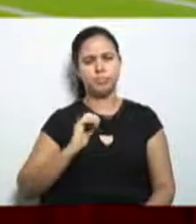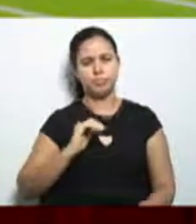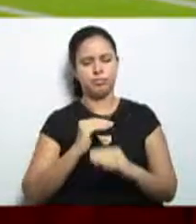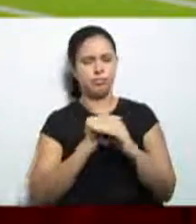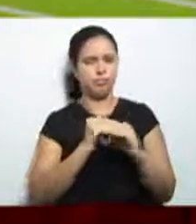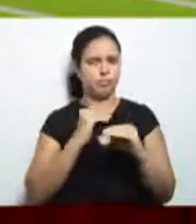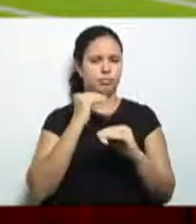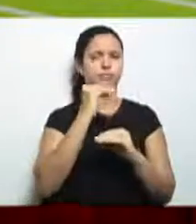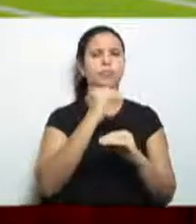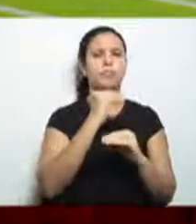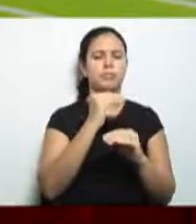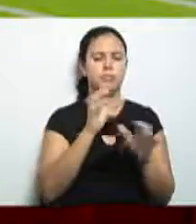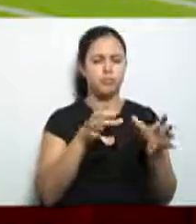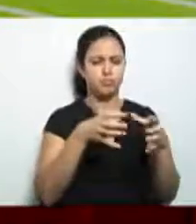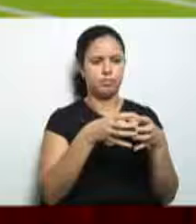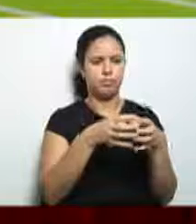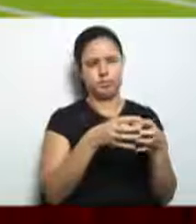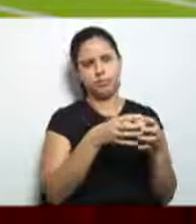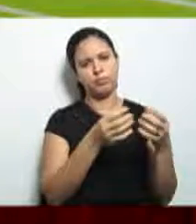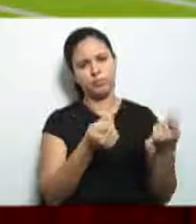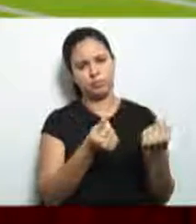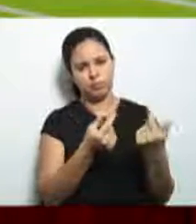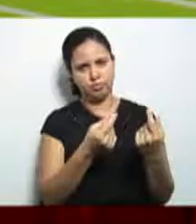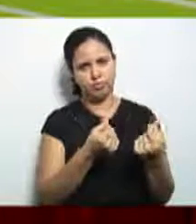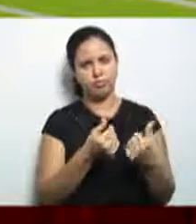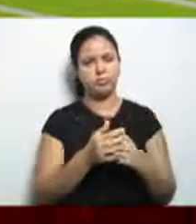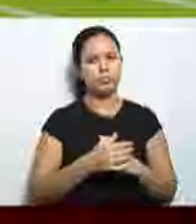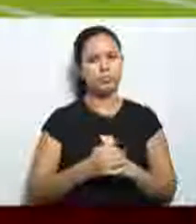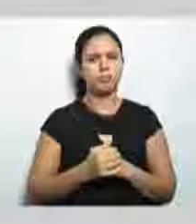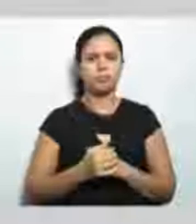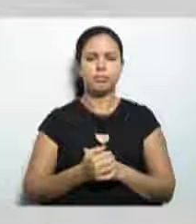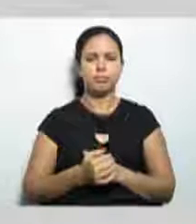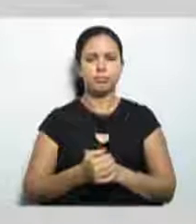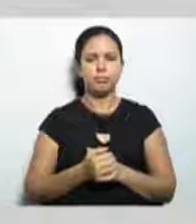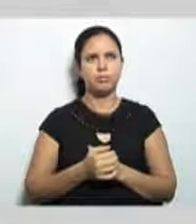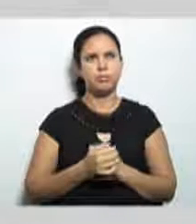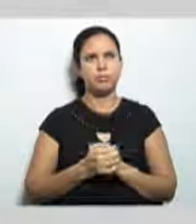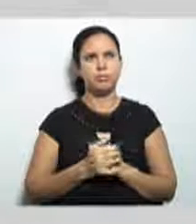poderosas, a alta burguesia, dentro desse sistema de produção.